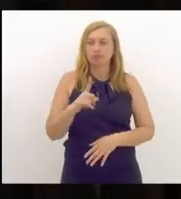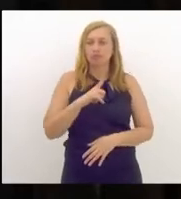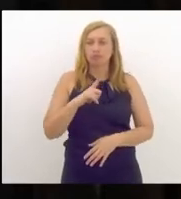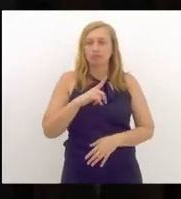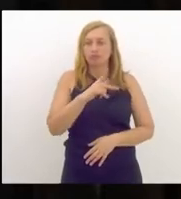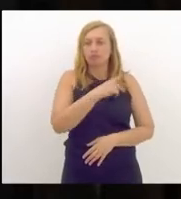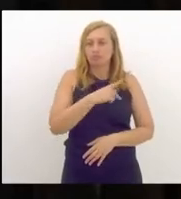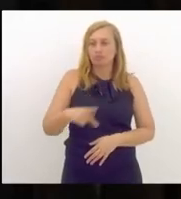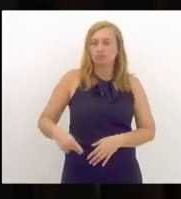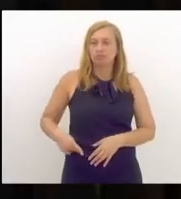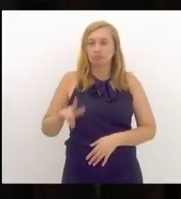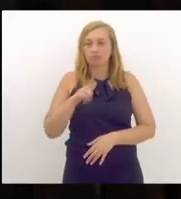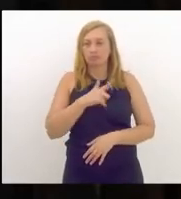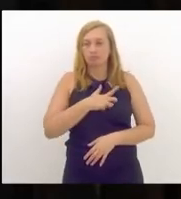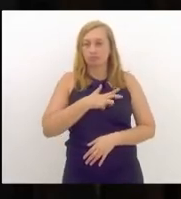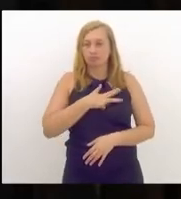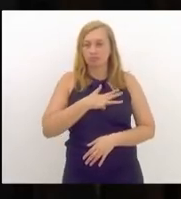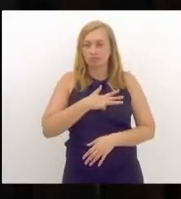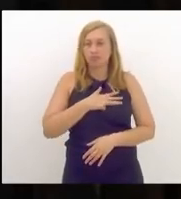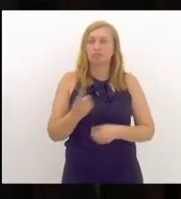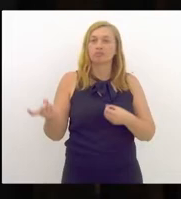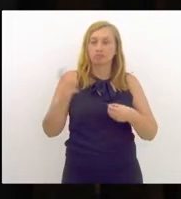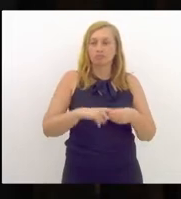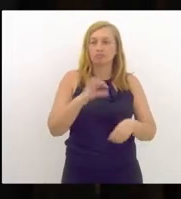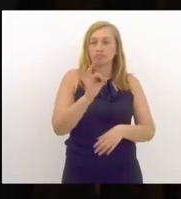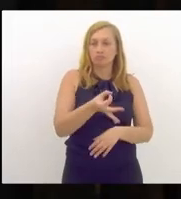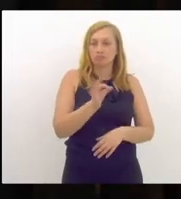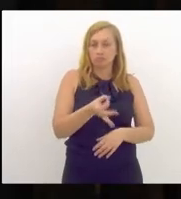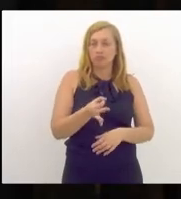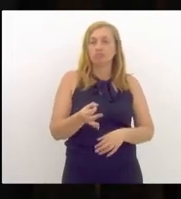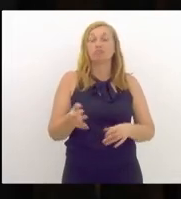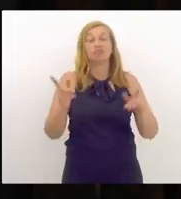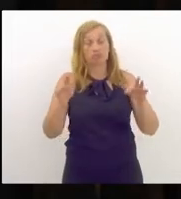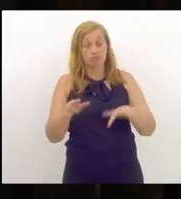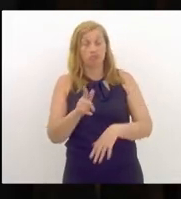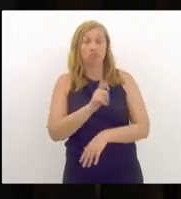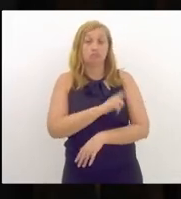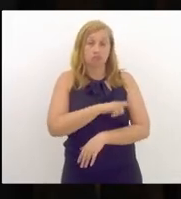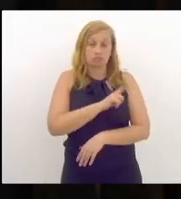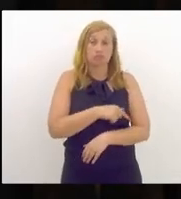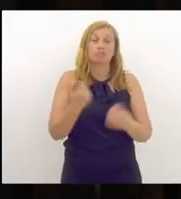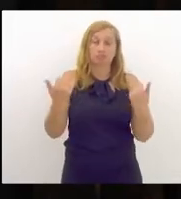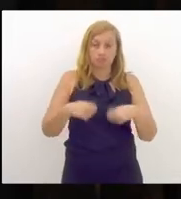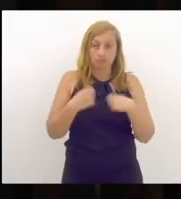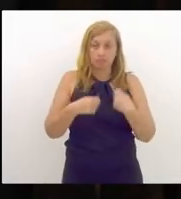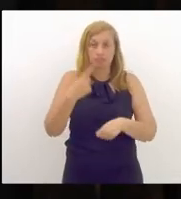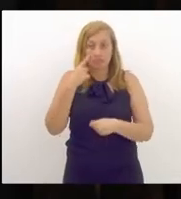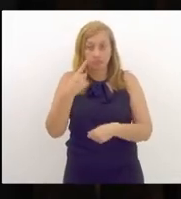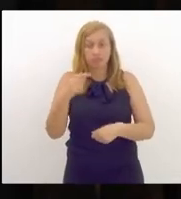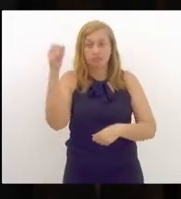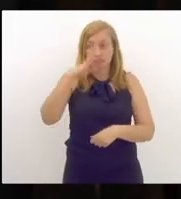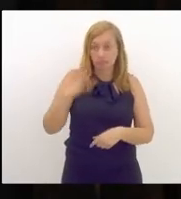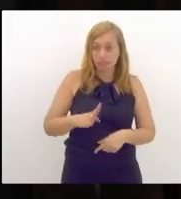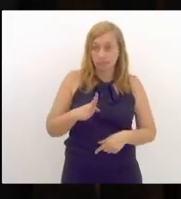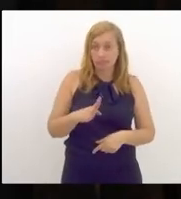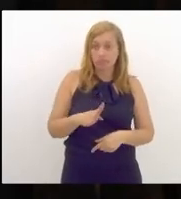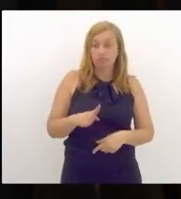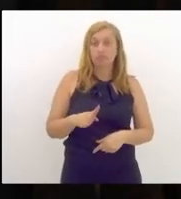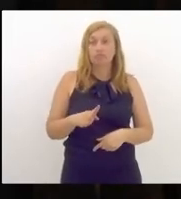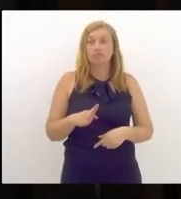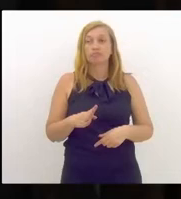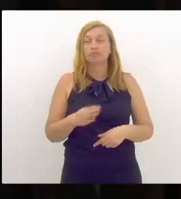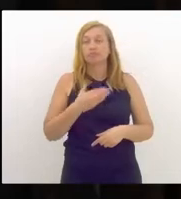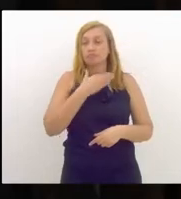o presidente Lula e reeleito voltando com certeza vai fazer um excelente gestão e a gente precisa ver se o Brasil tá uma situação muito